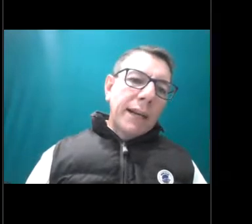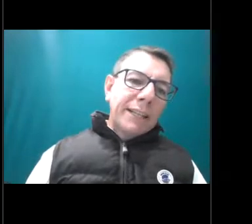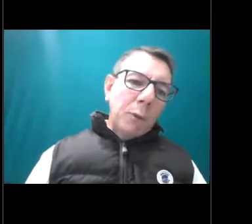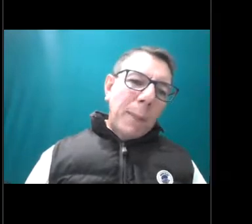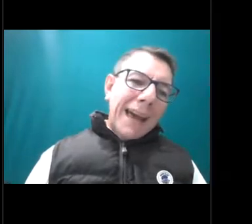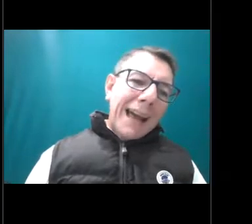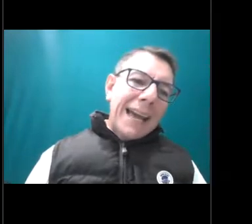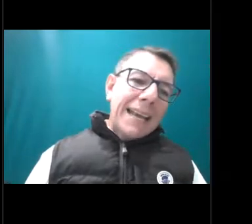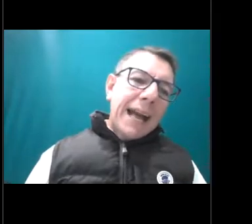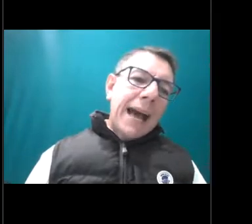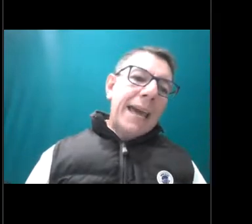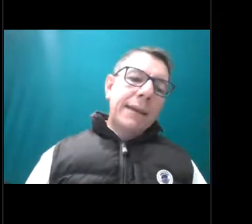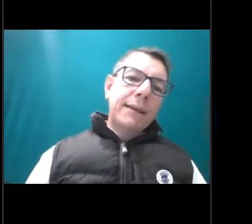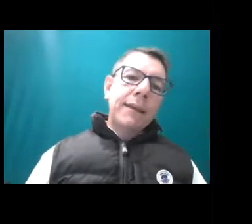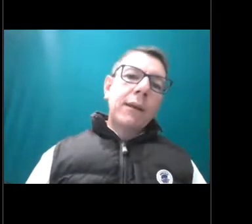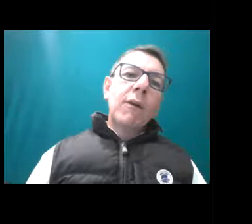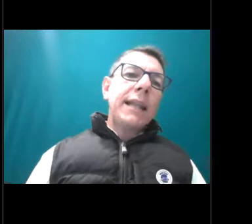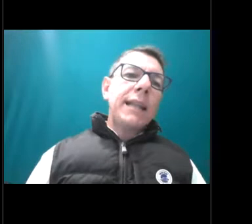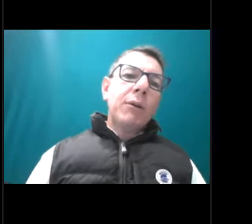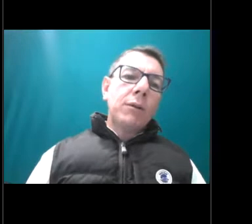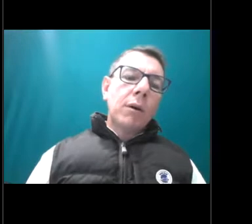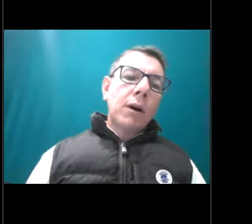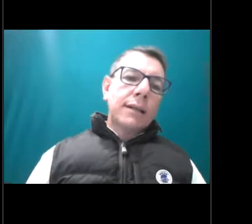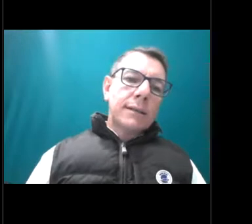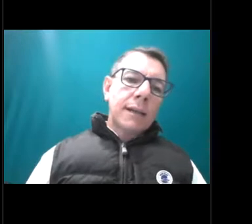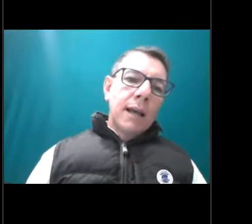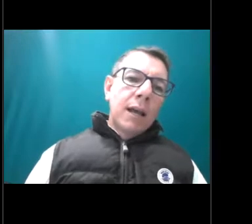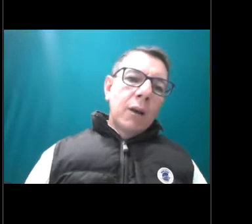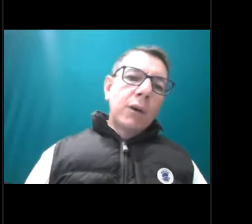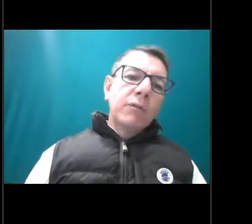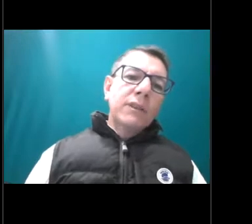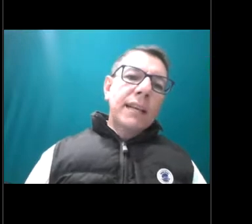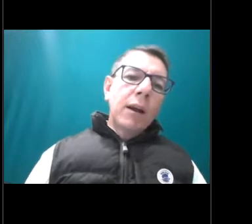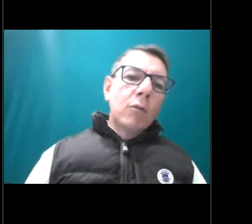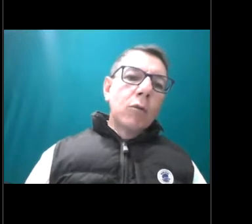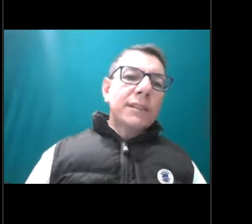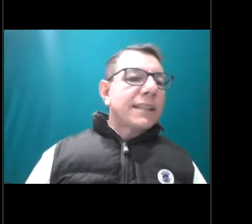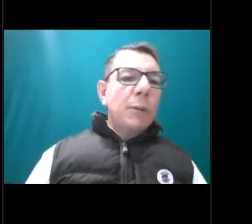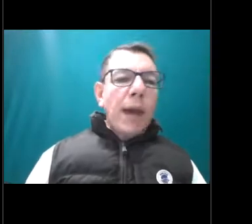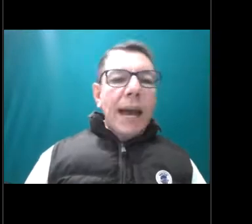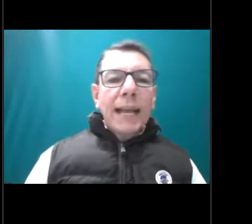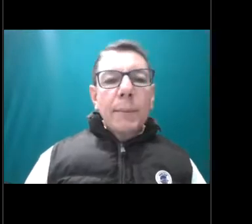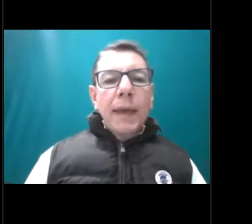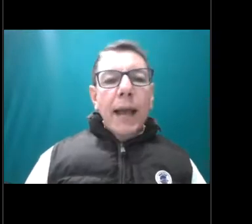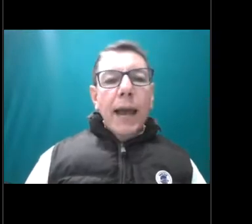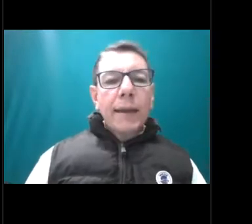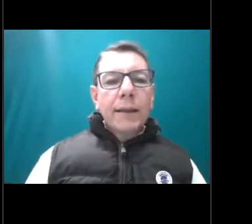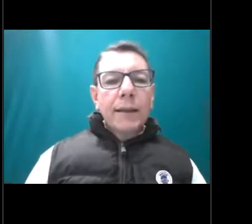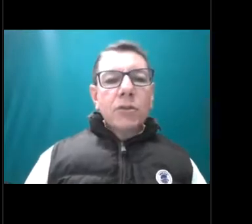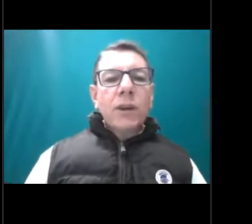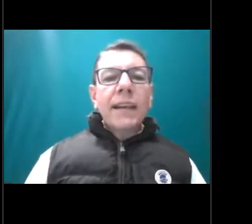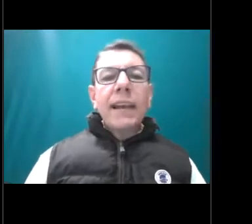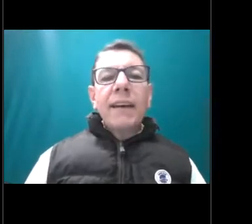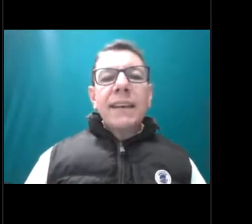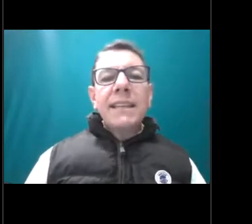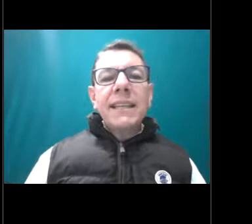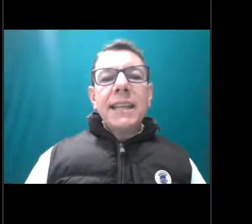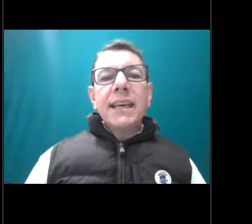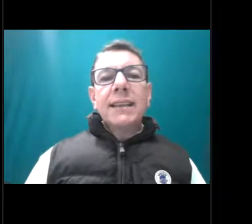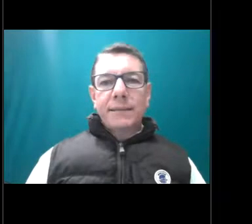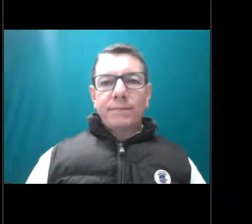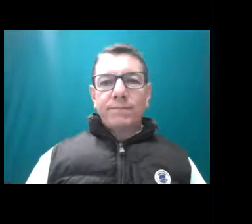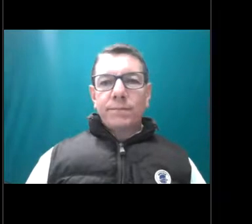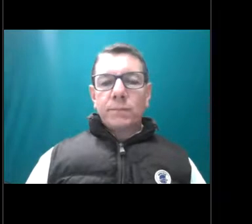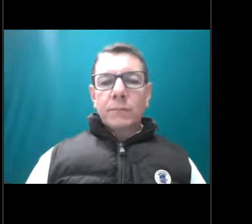o inoculante, o pH ele cai em 48 horas. Quando você não usa, esse pH também cai. Só que ele leva